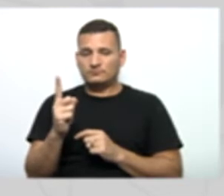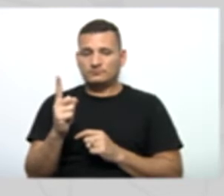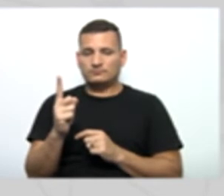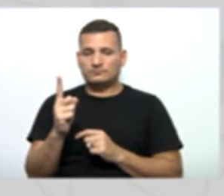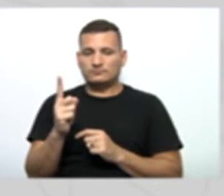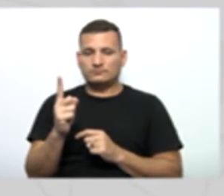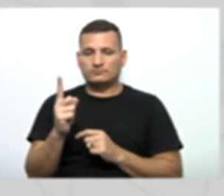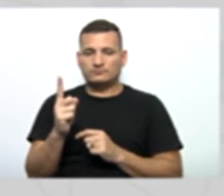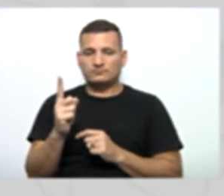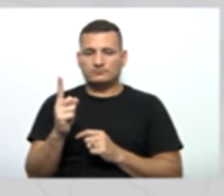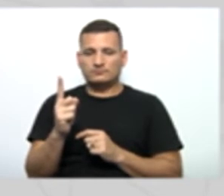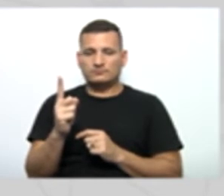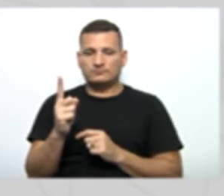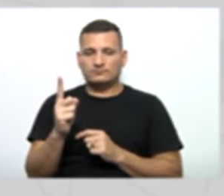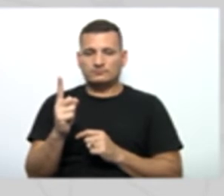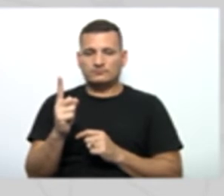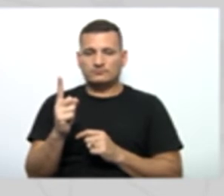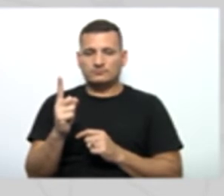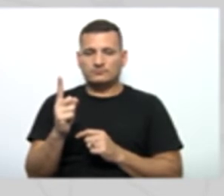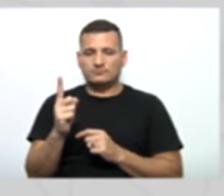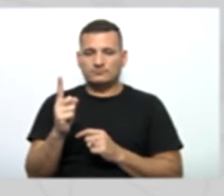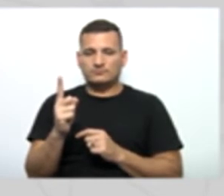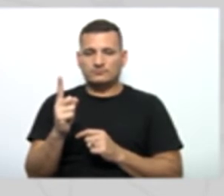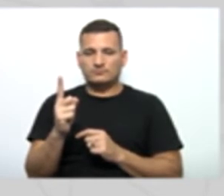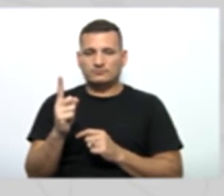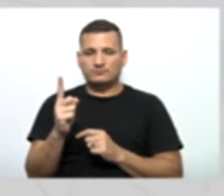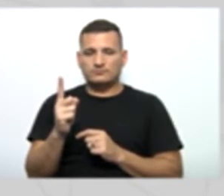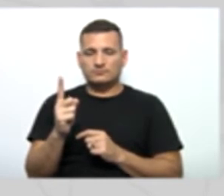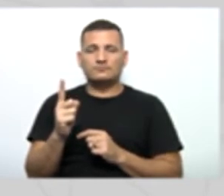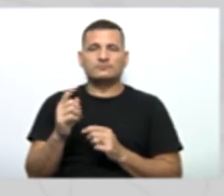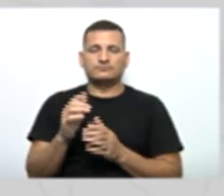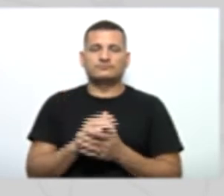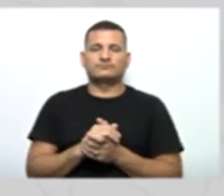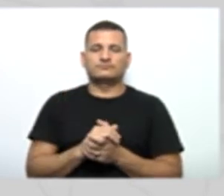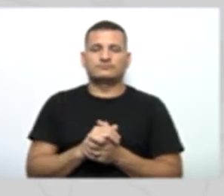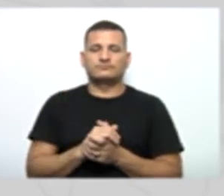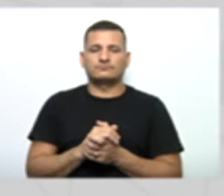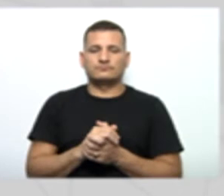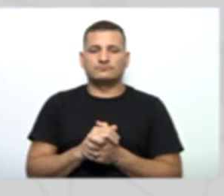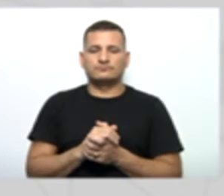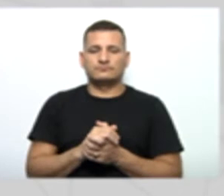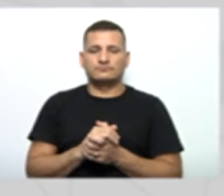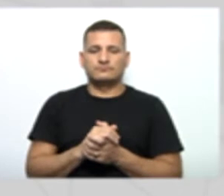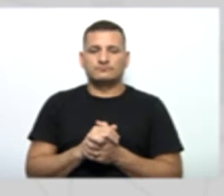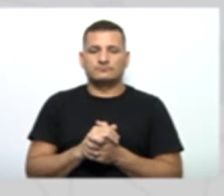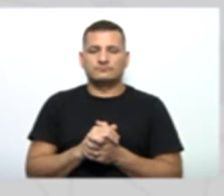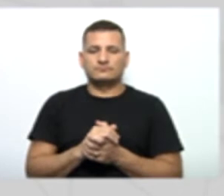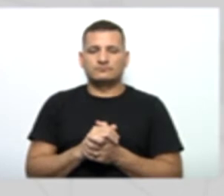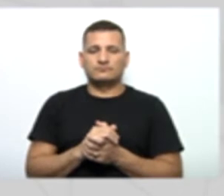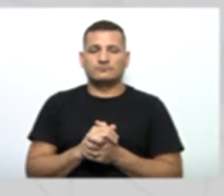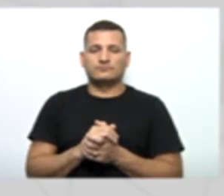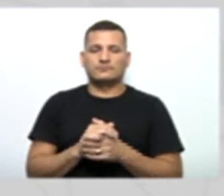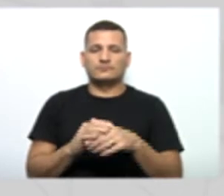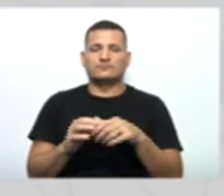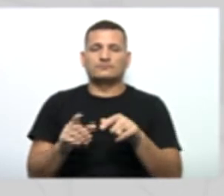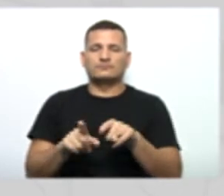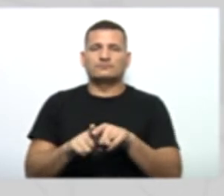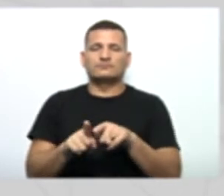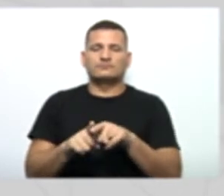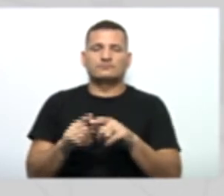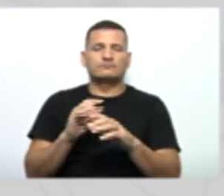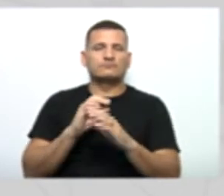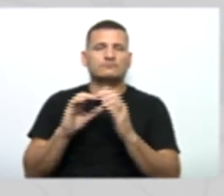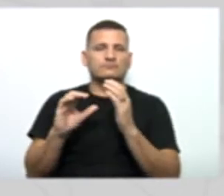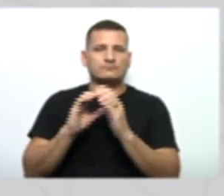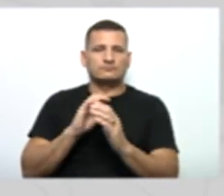lá. Quando acontece a associação, ó, certo? É uma forma também de relacionamento.